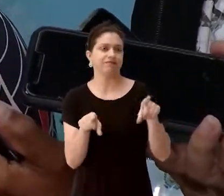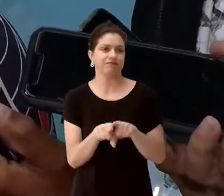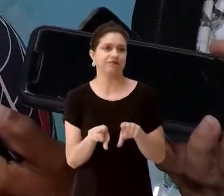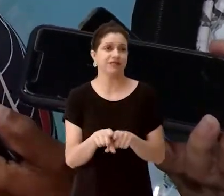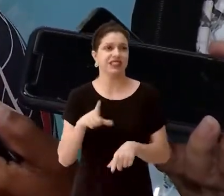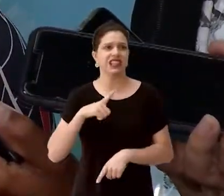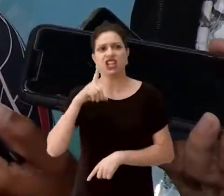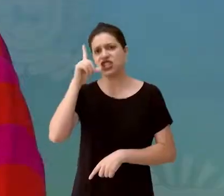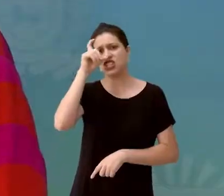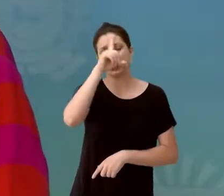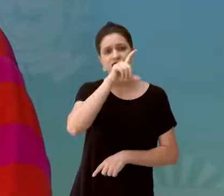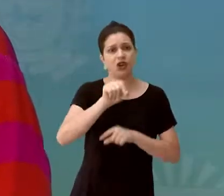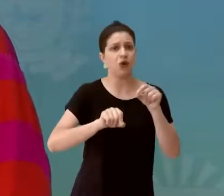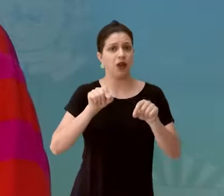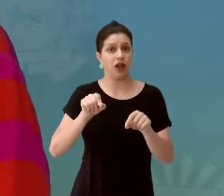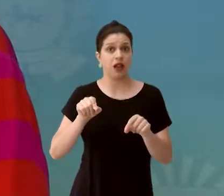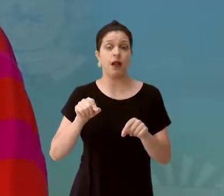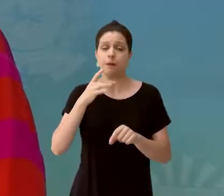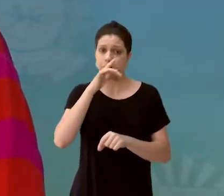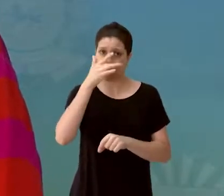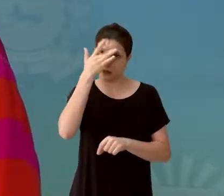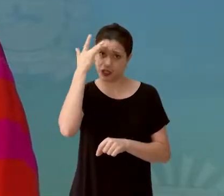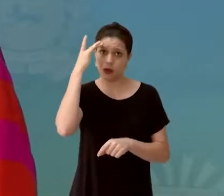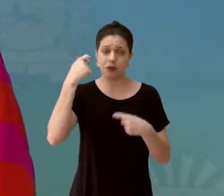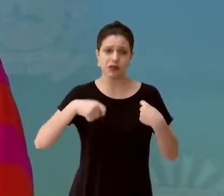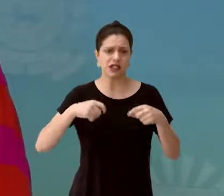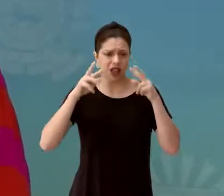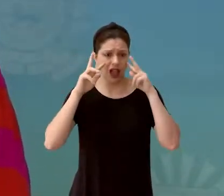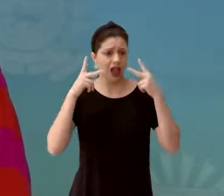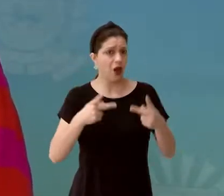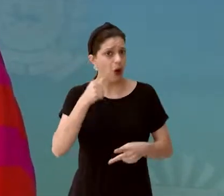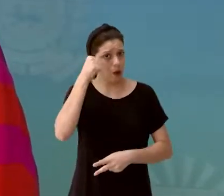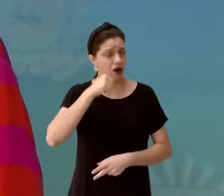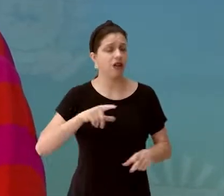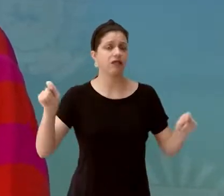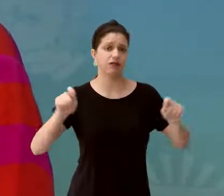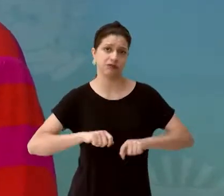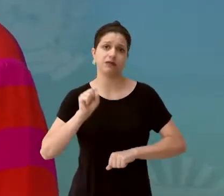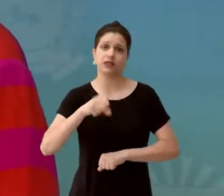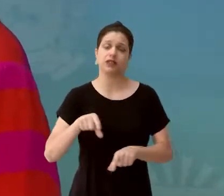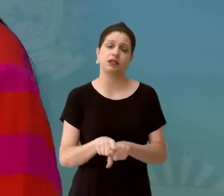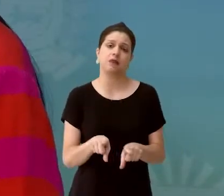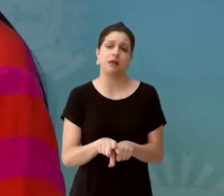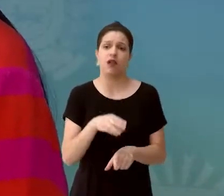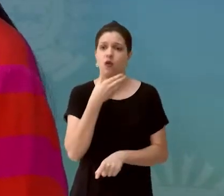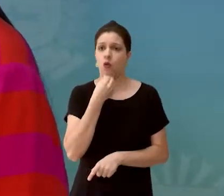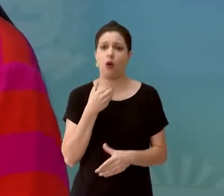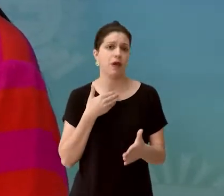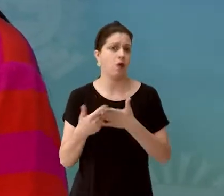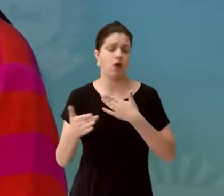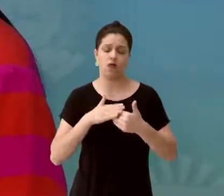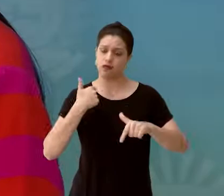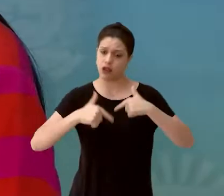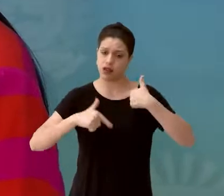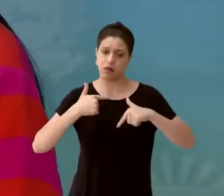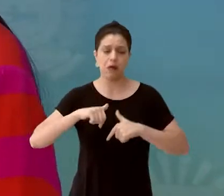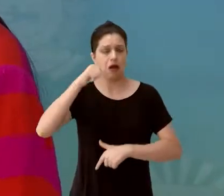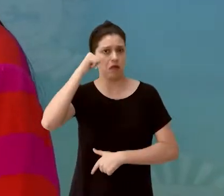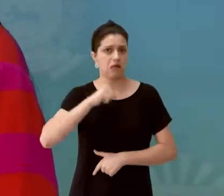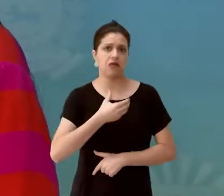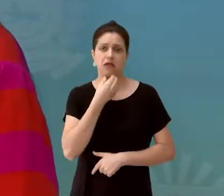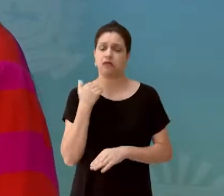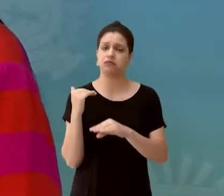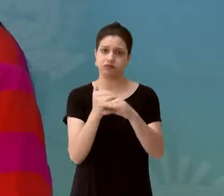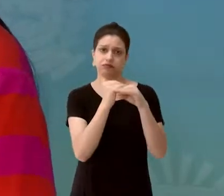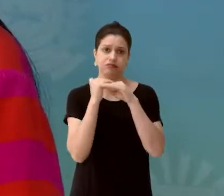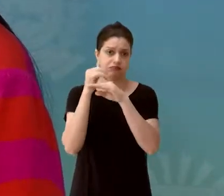motivo de responsabilidade. Bom, eu acho que a maior dificuldade, primeiro, é as pessoas reconhecerem que a mulher tem a capacidade, assim como o homem também tem, de